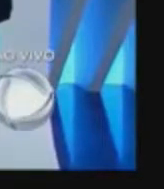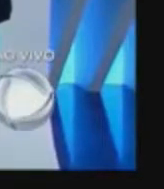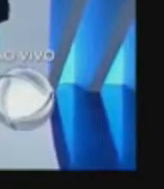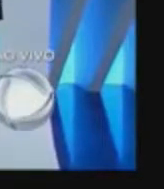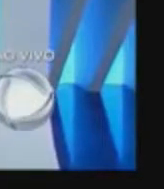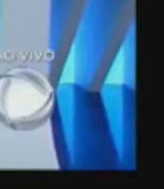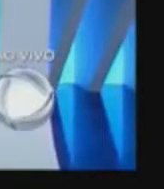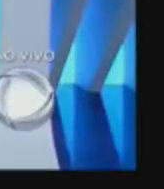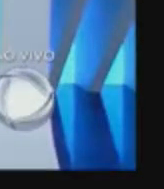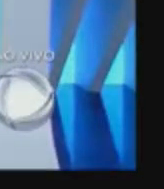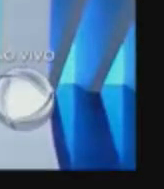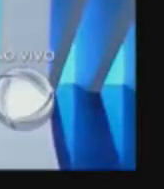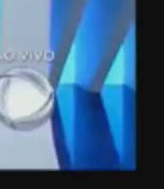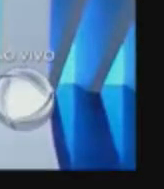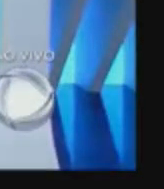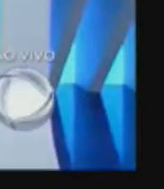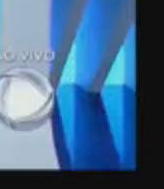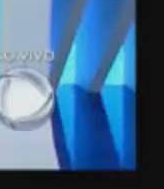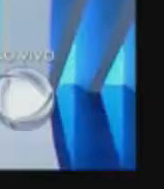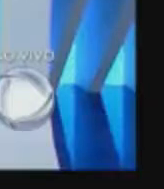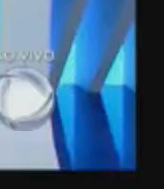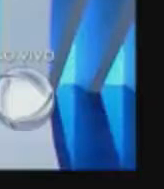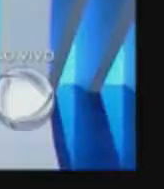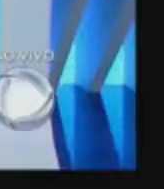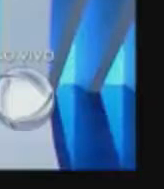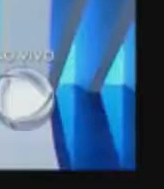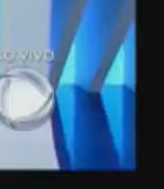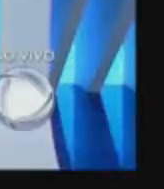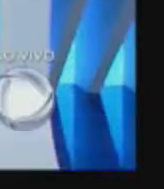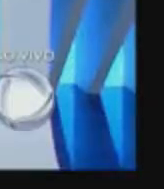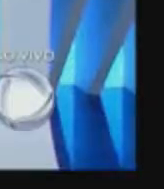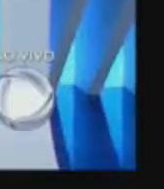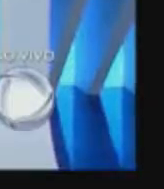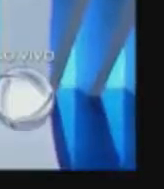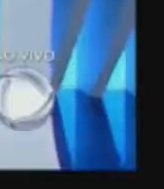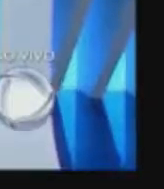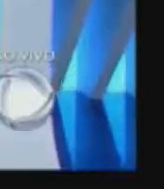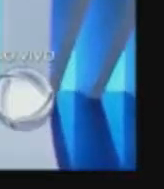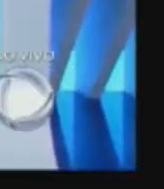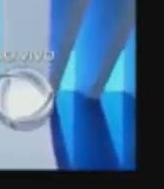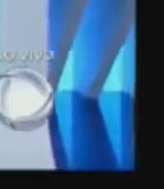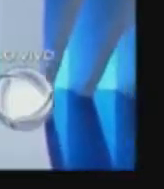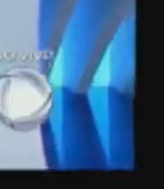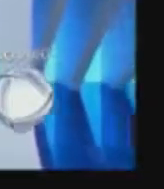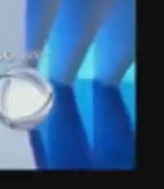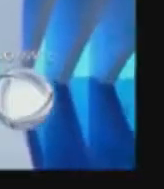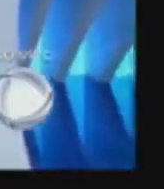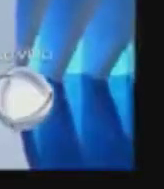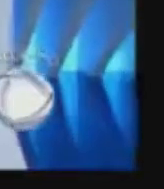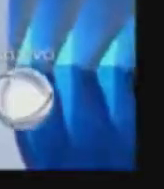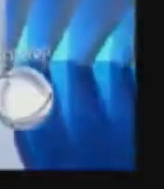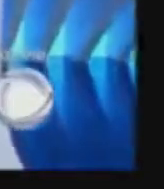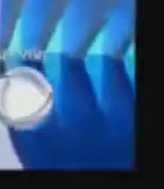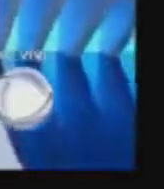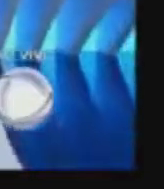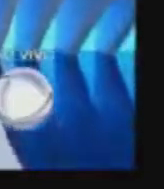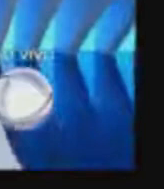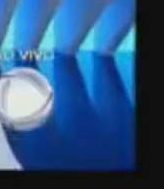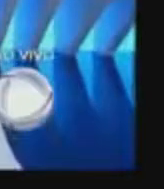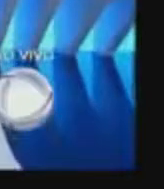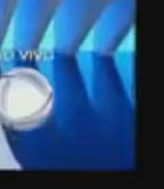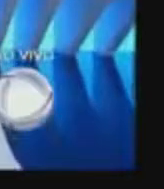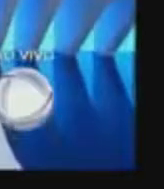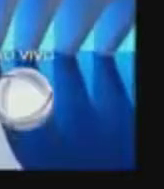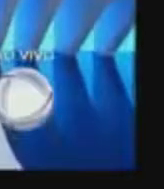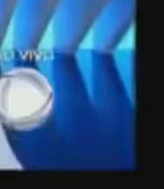olha só, não haverá baile a partir desse sábado. Os caras mandaram cancelar, eu nunca vi isso. Roda a